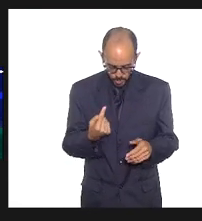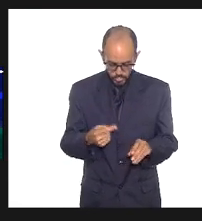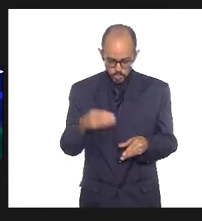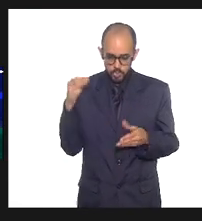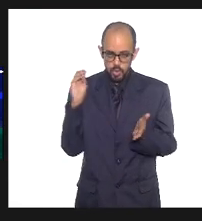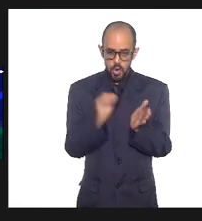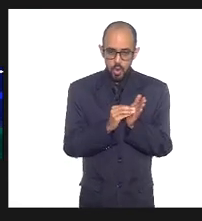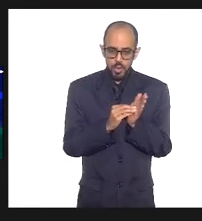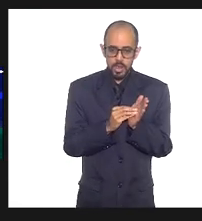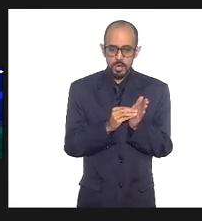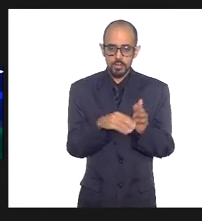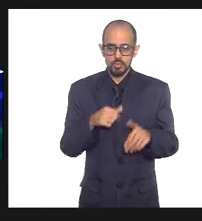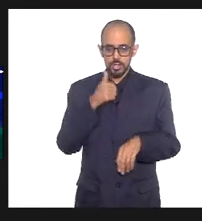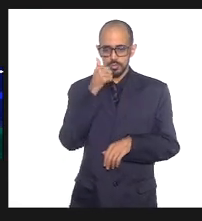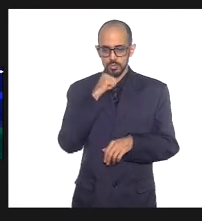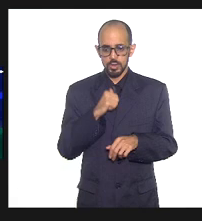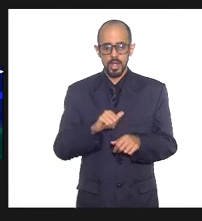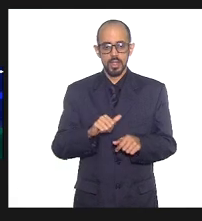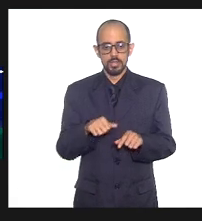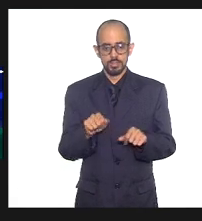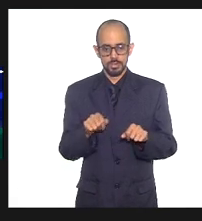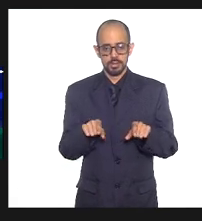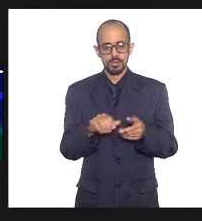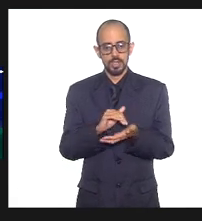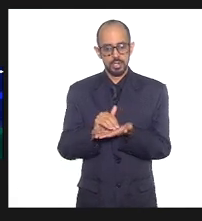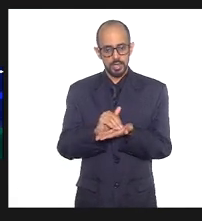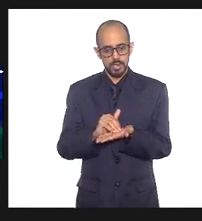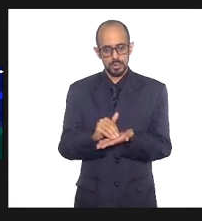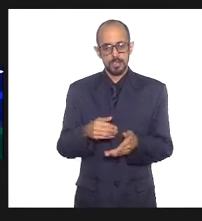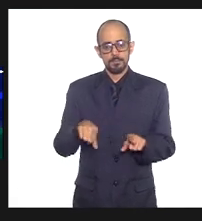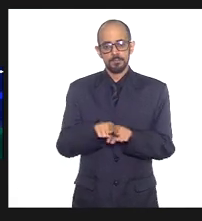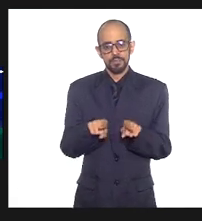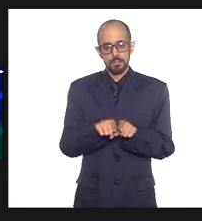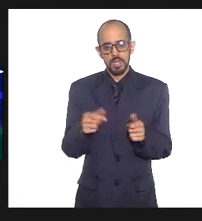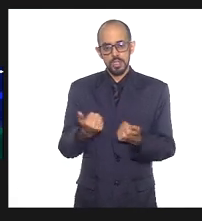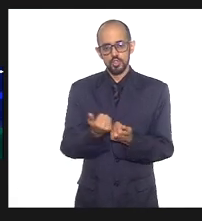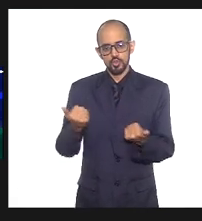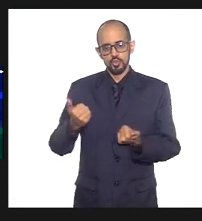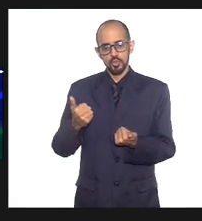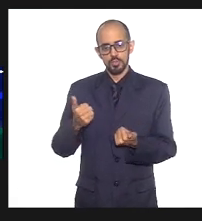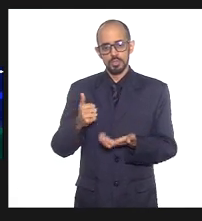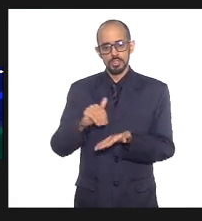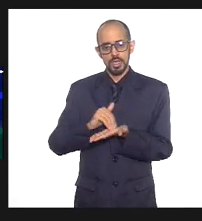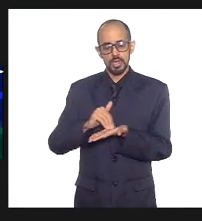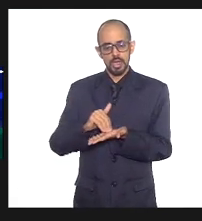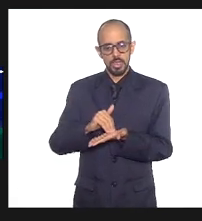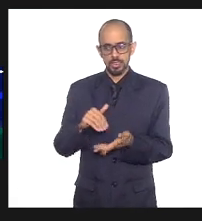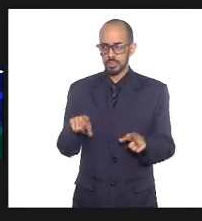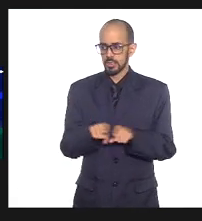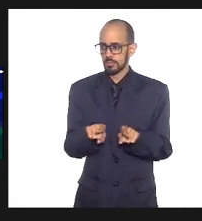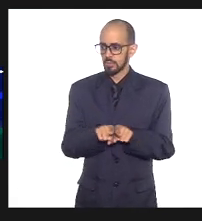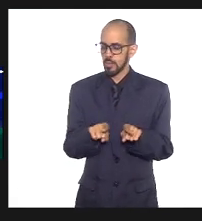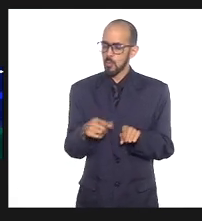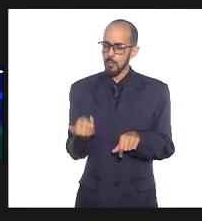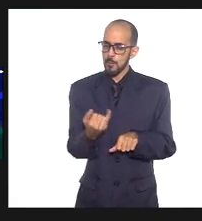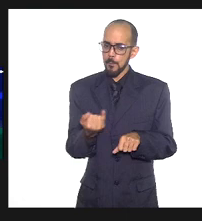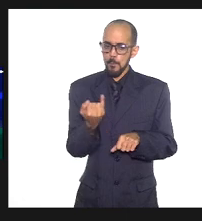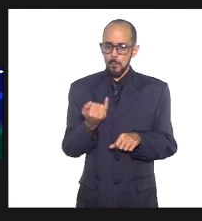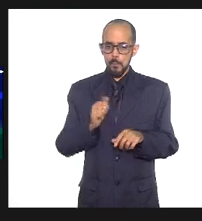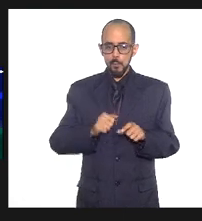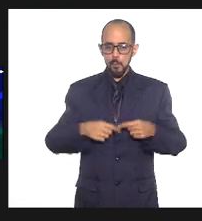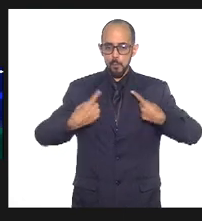subsecretaria estadual de políticas para as mulheres então é muito importante esse